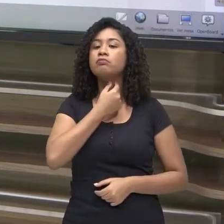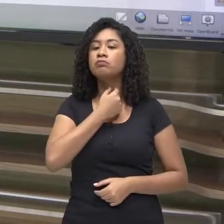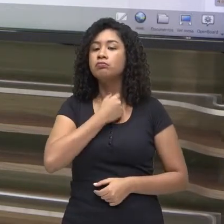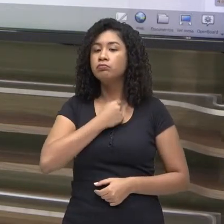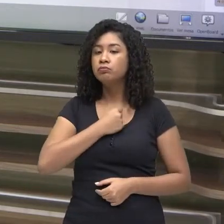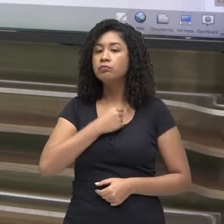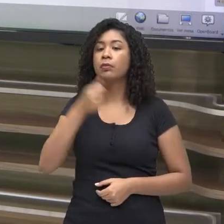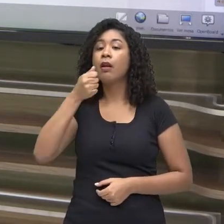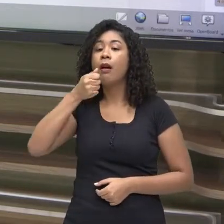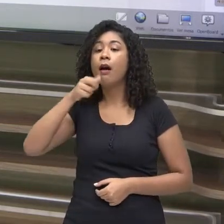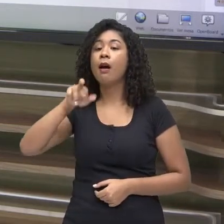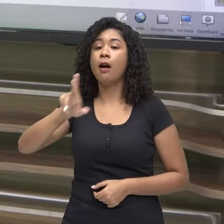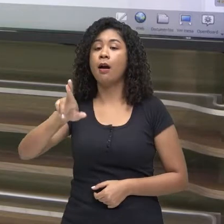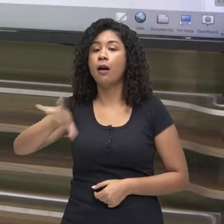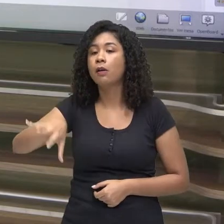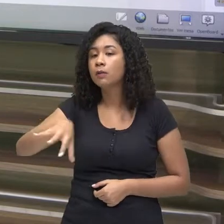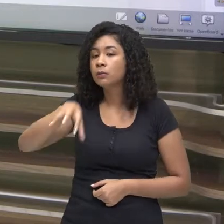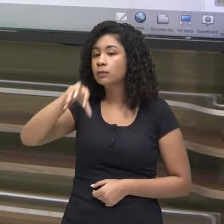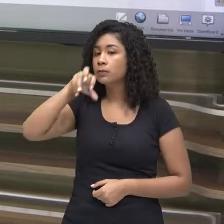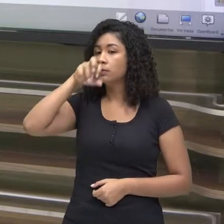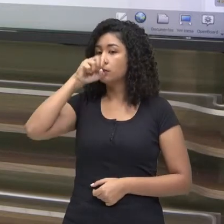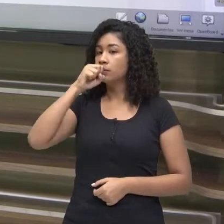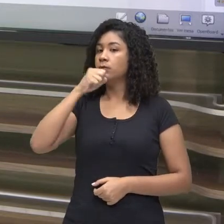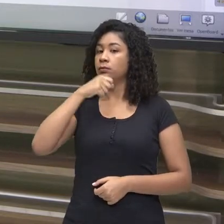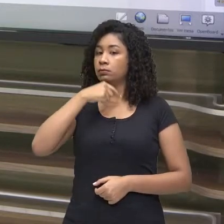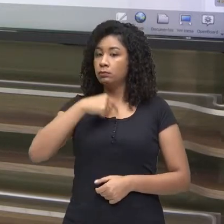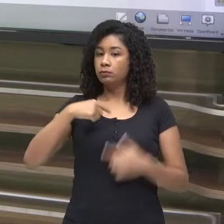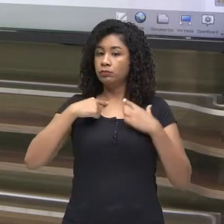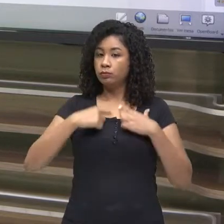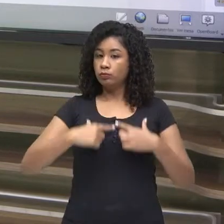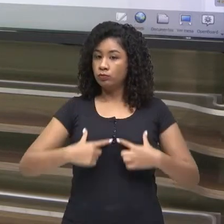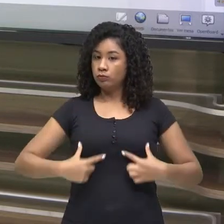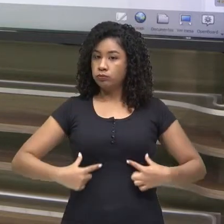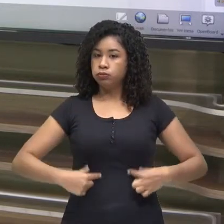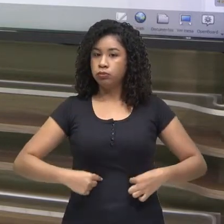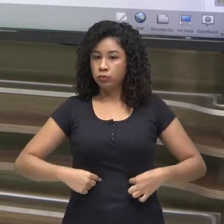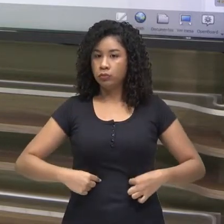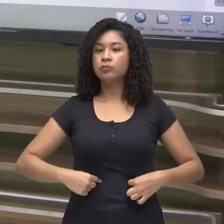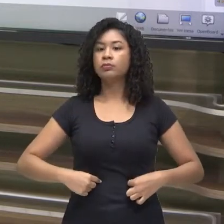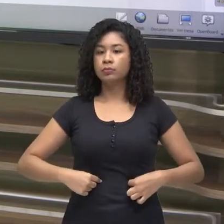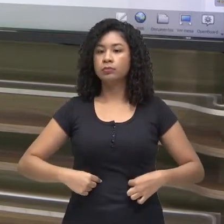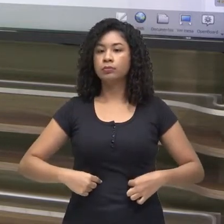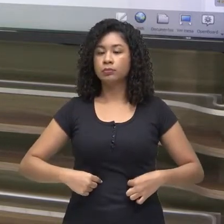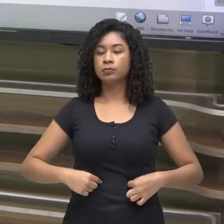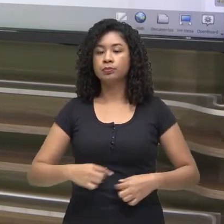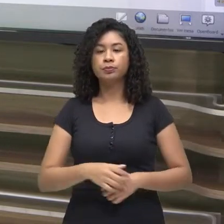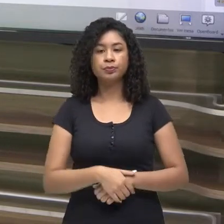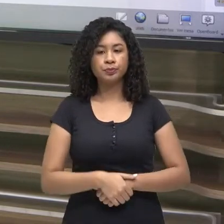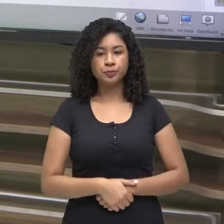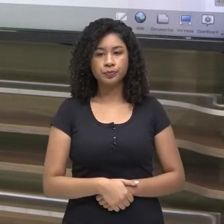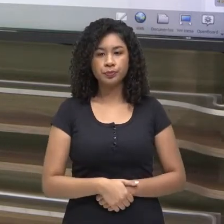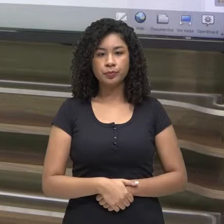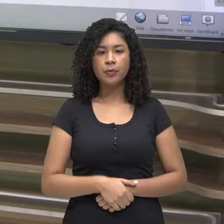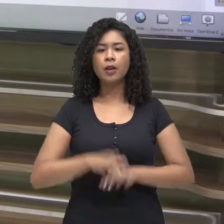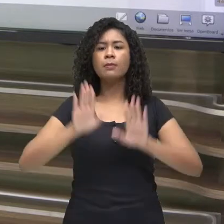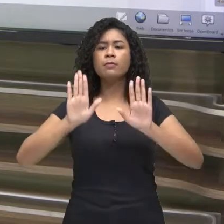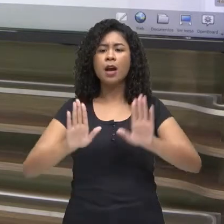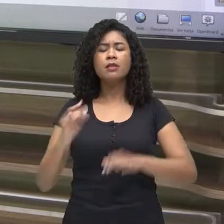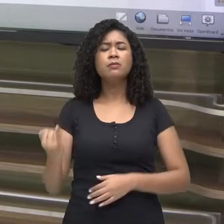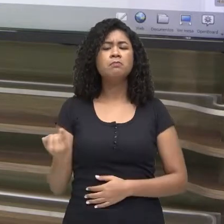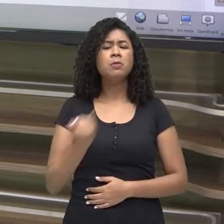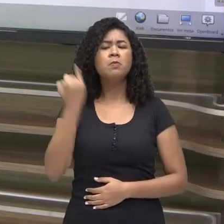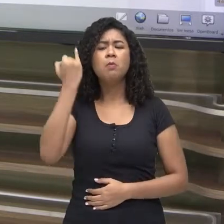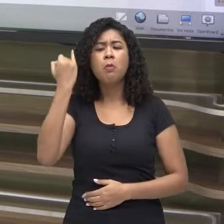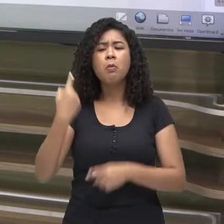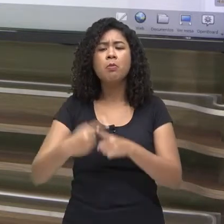que vai seguir pela laringe, traqueia e vai seguir o sistema respiratório. E aí, por que é um ponto importante?